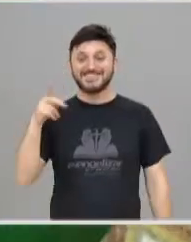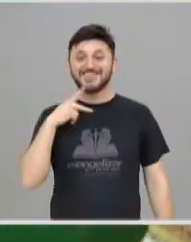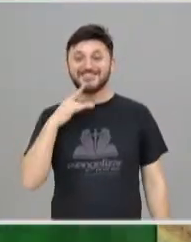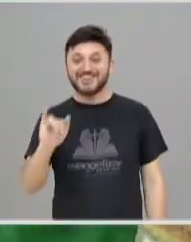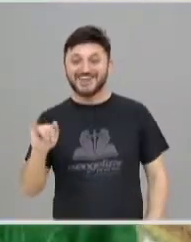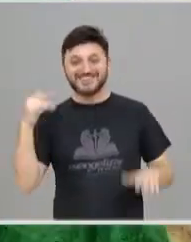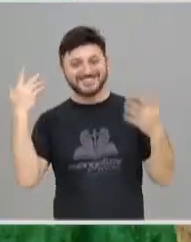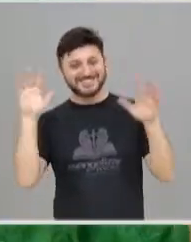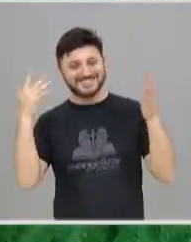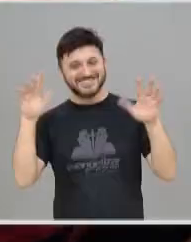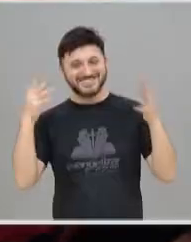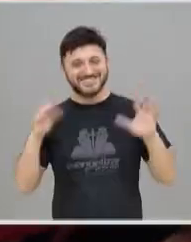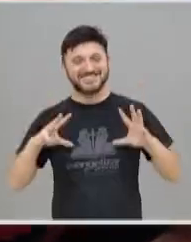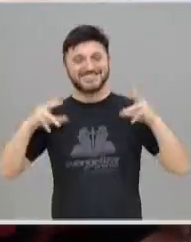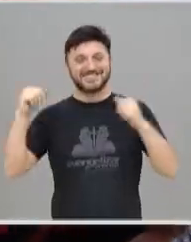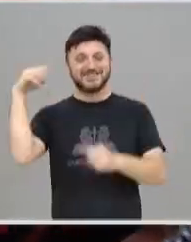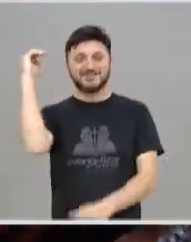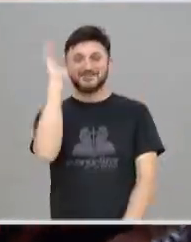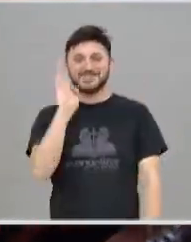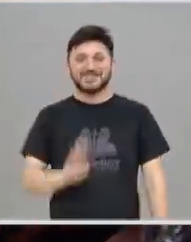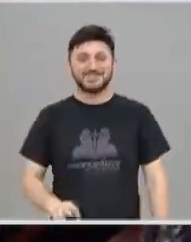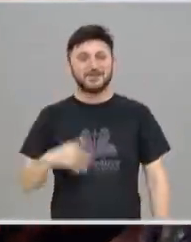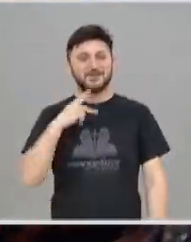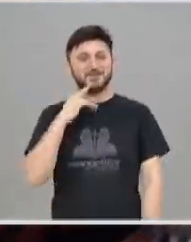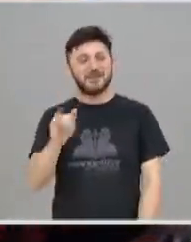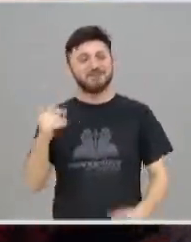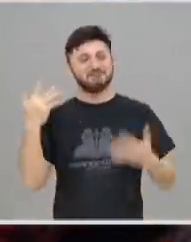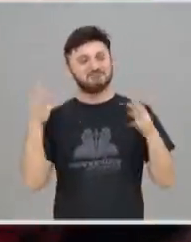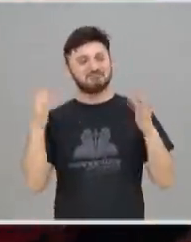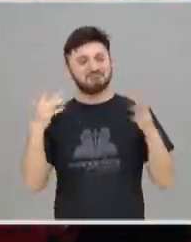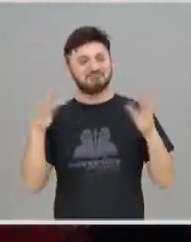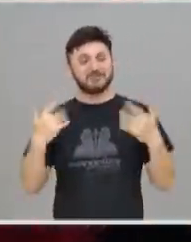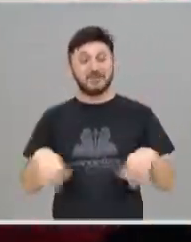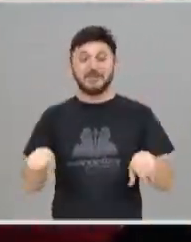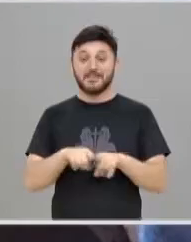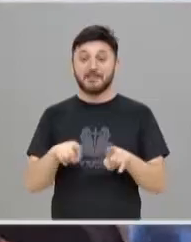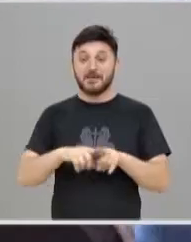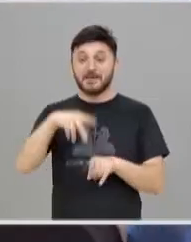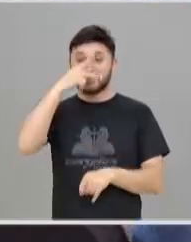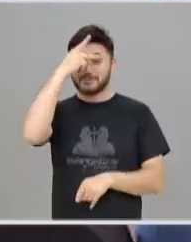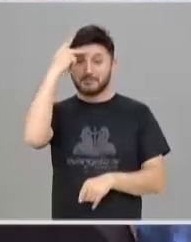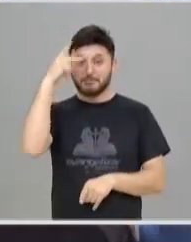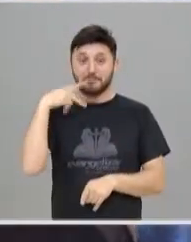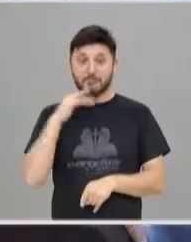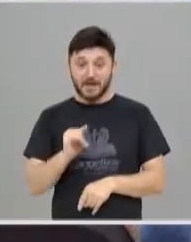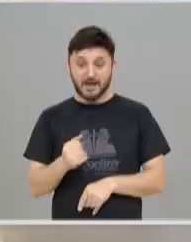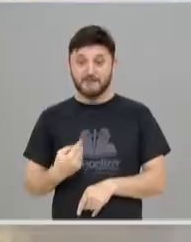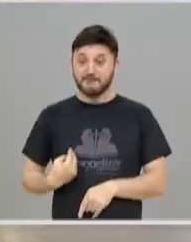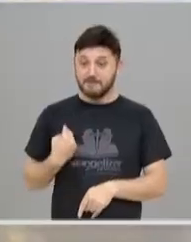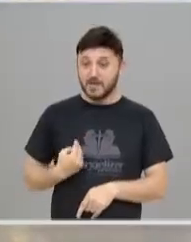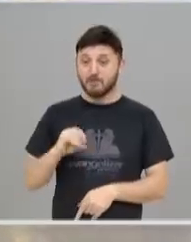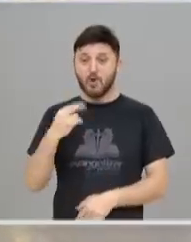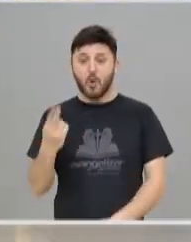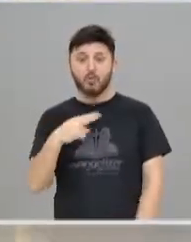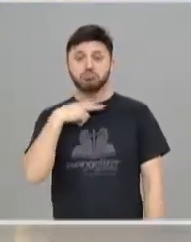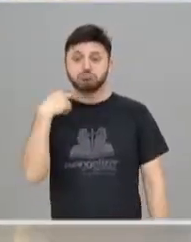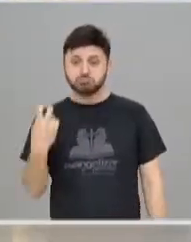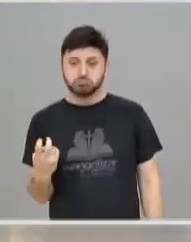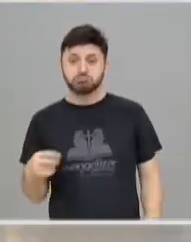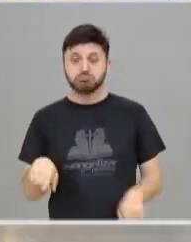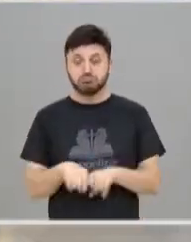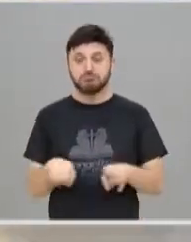salva de palmas a todos os pais aqui presentes, os ausentes, aos pais vivos e